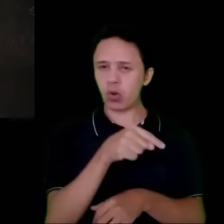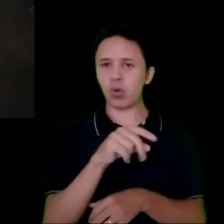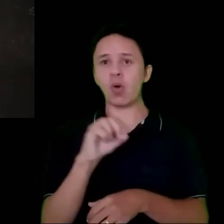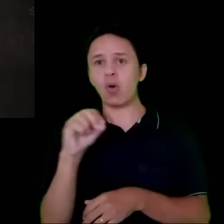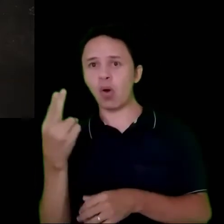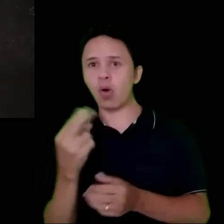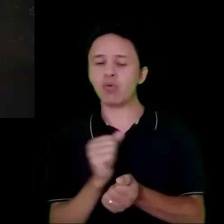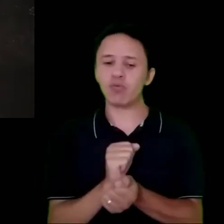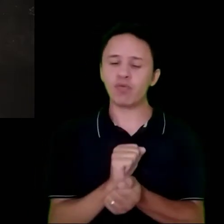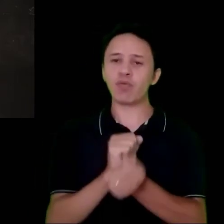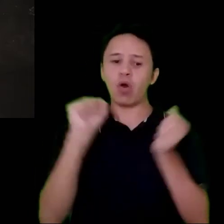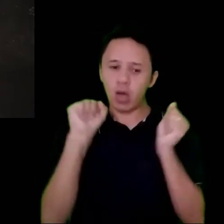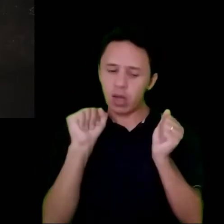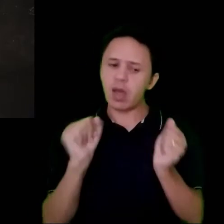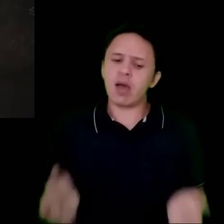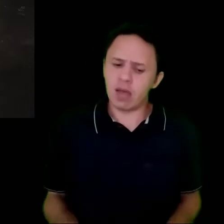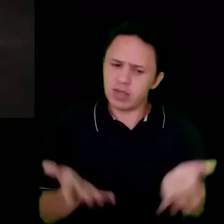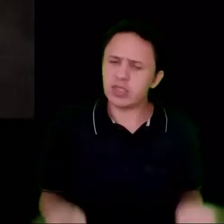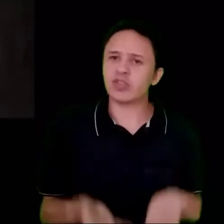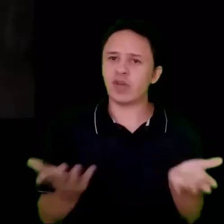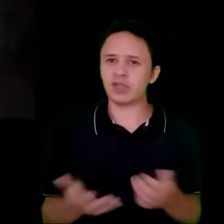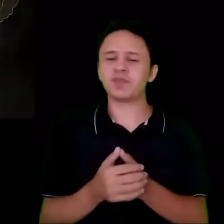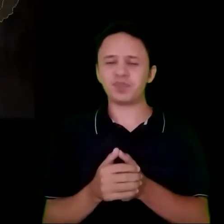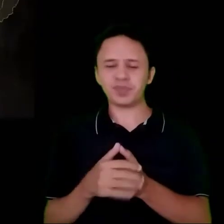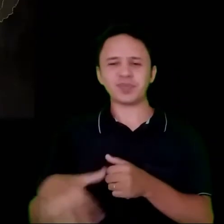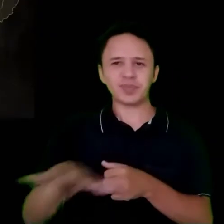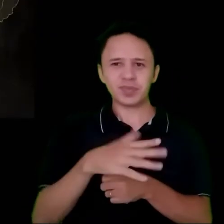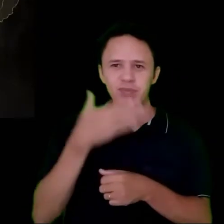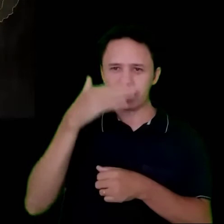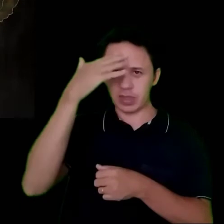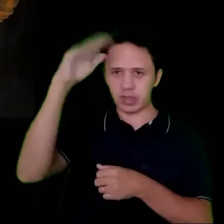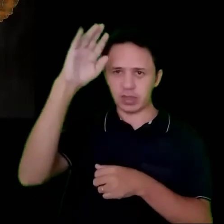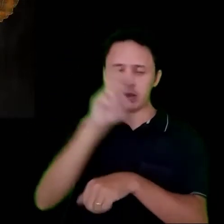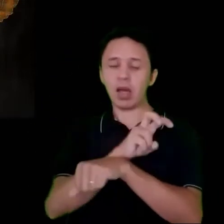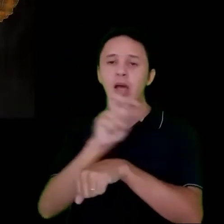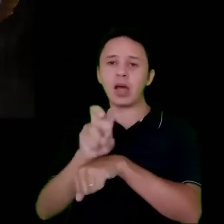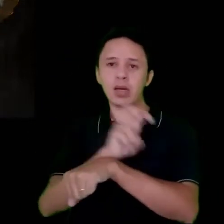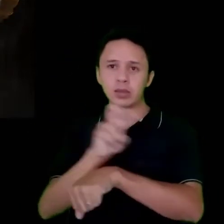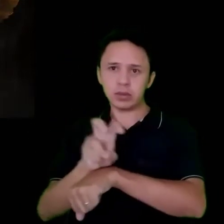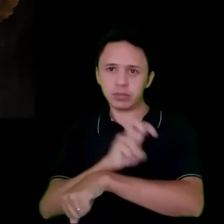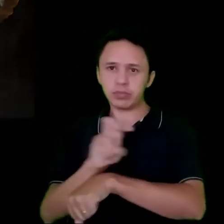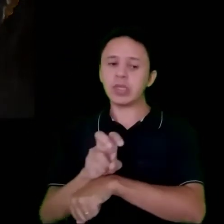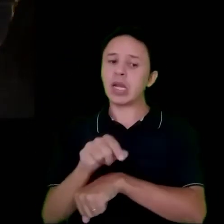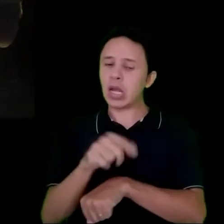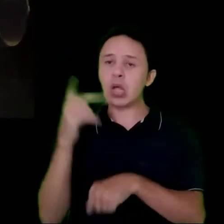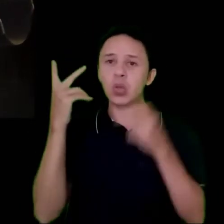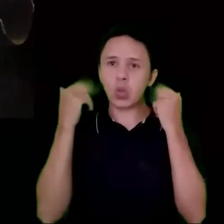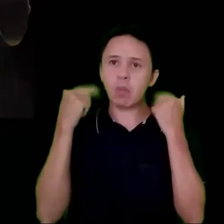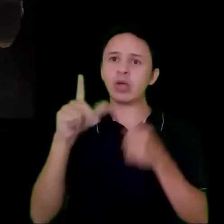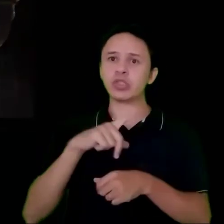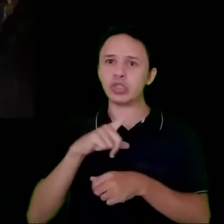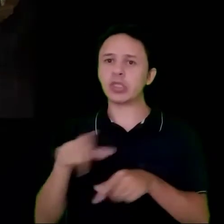que se convertessem ao Islã era incentivada. Nas sociedades árabes, a presença de pessoas escravizadas era bastante comum,